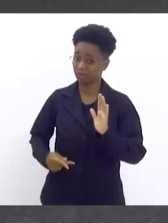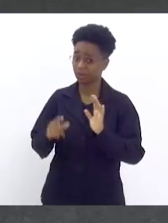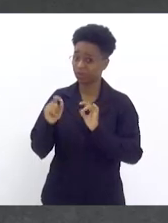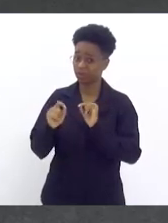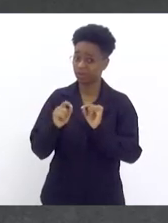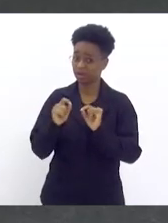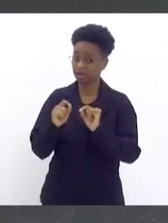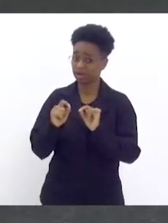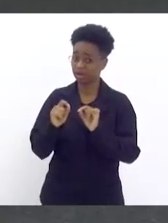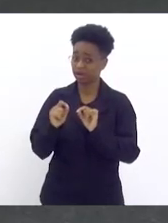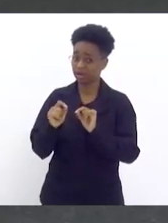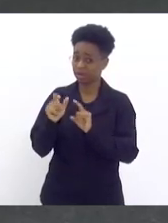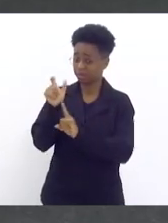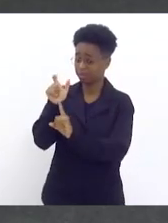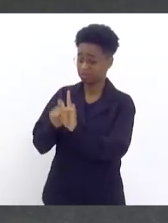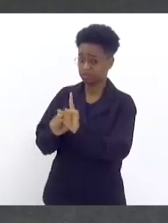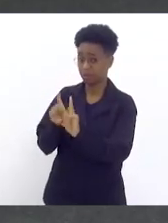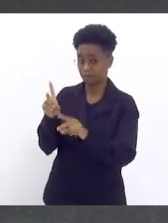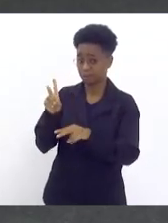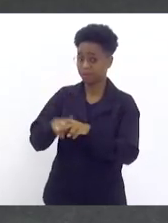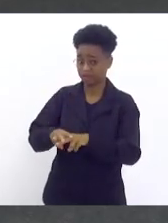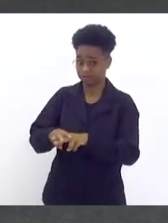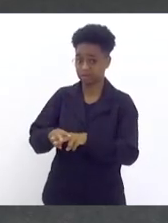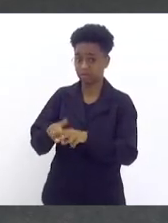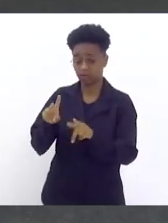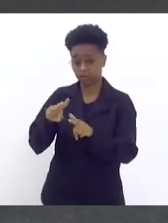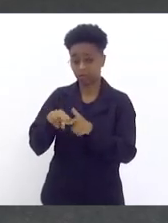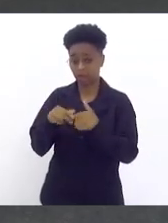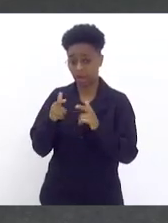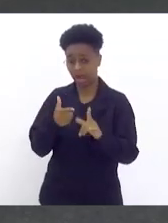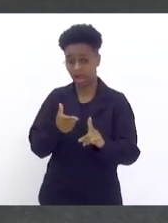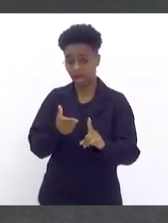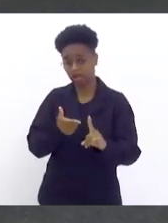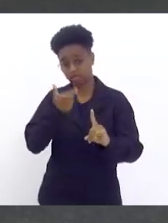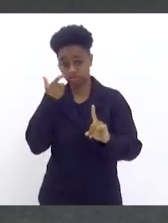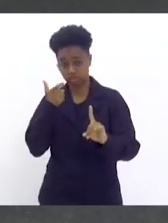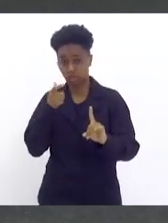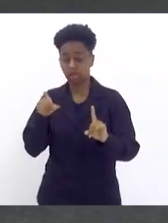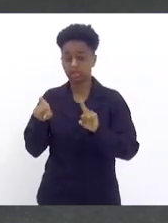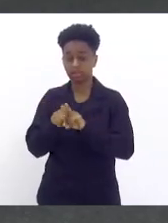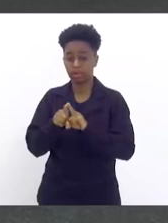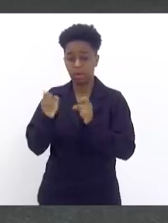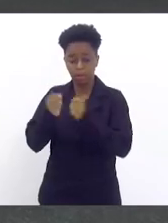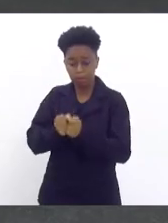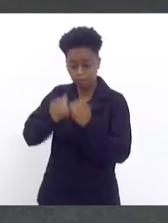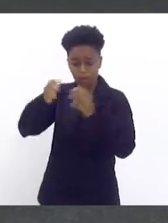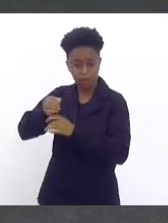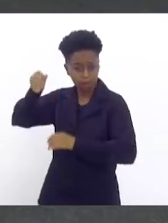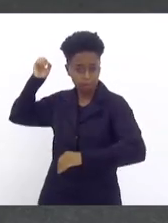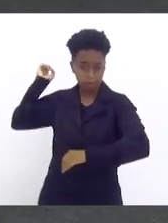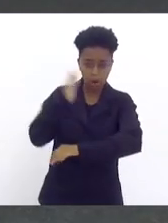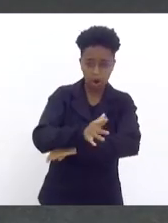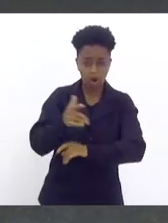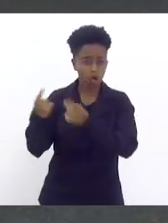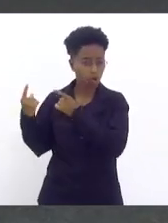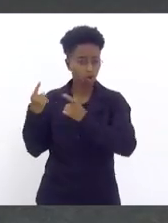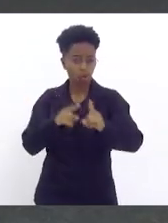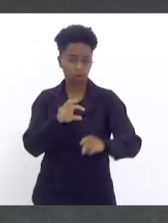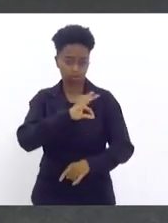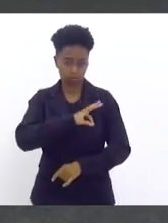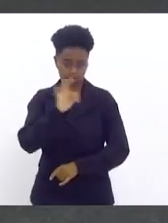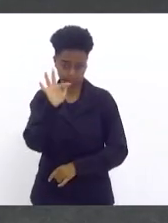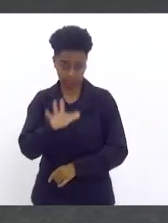uma figura que tá presa porque atirou e jogou uma granada contra a polícia federal